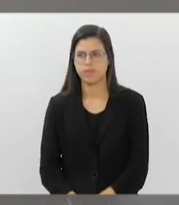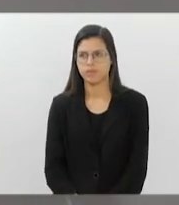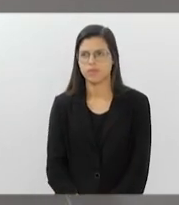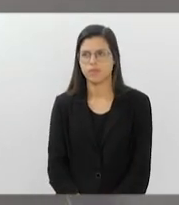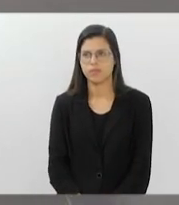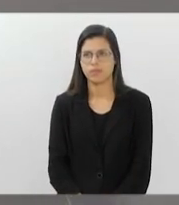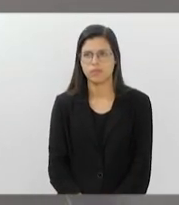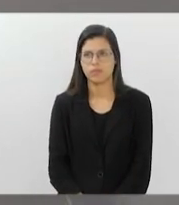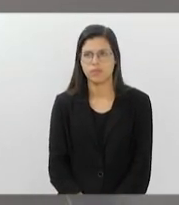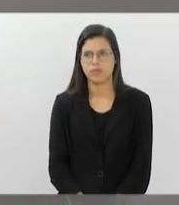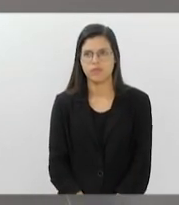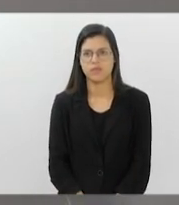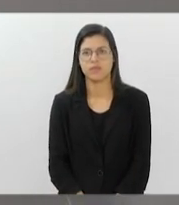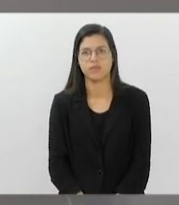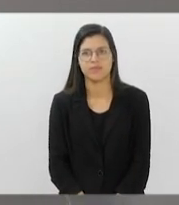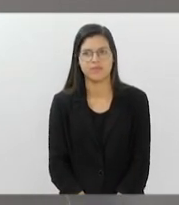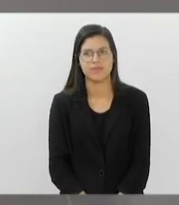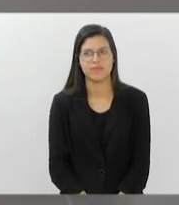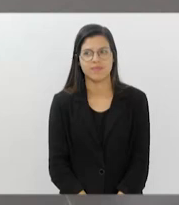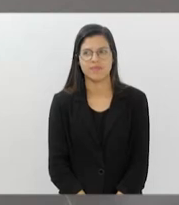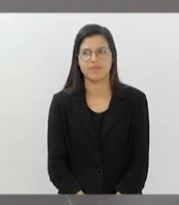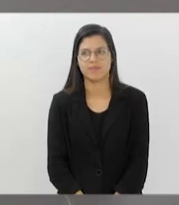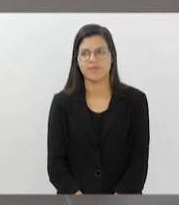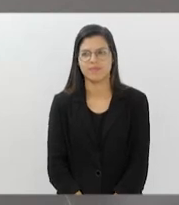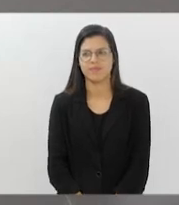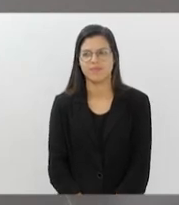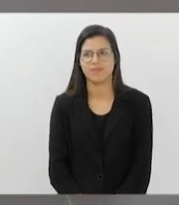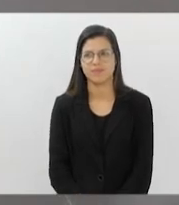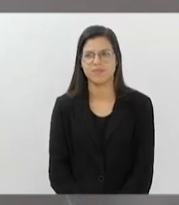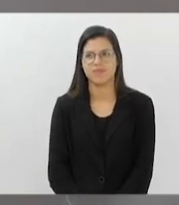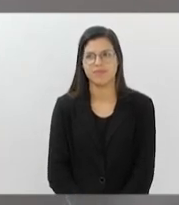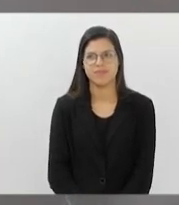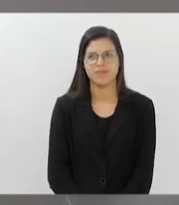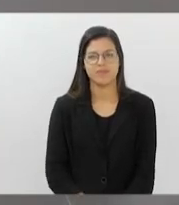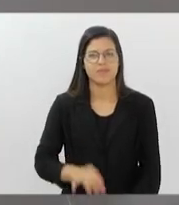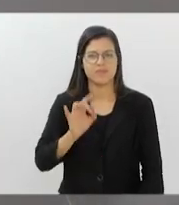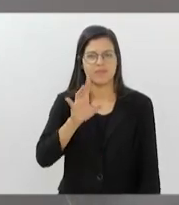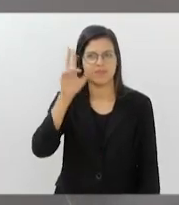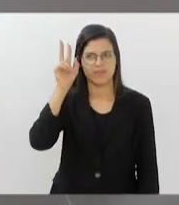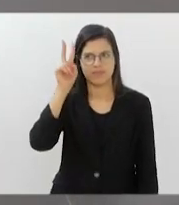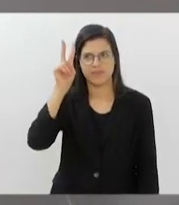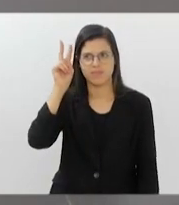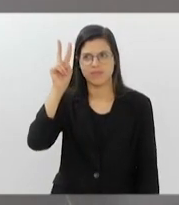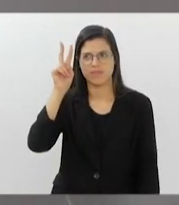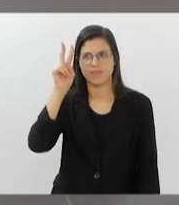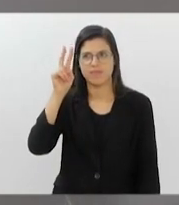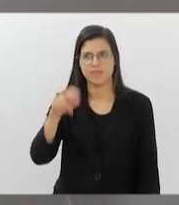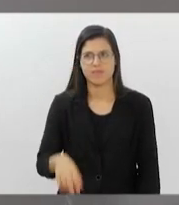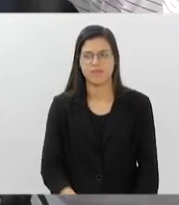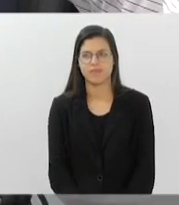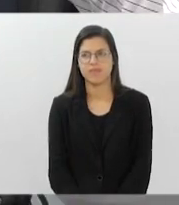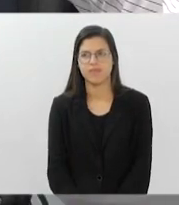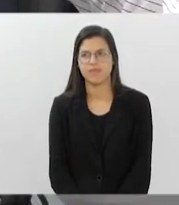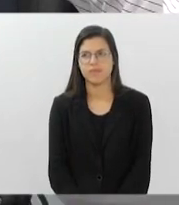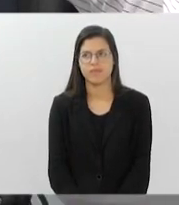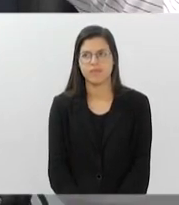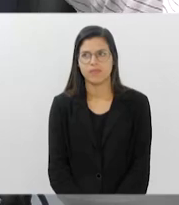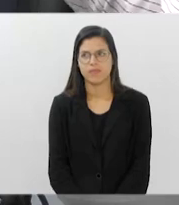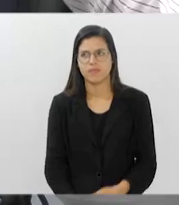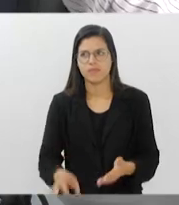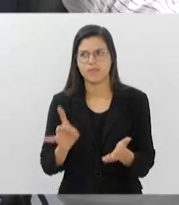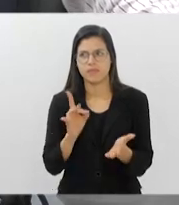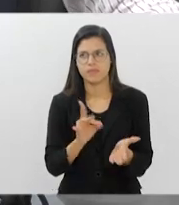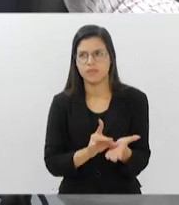É. Eu só rememorando para ver se é isso ou não. É, na realidade, a